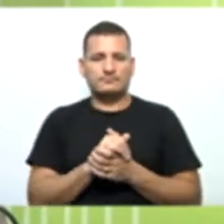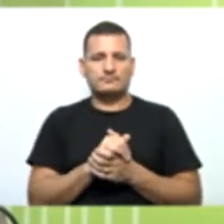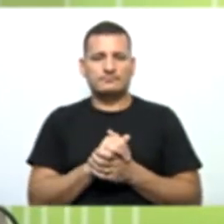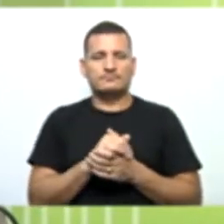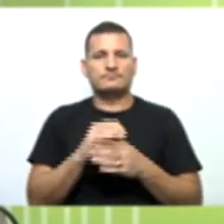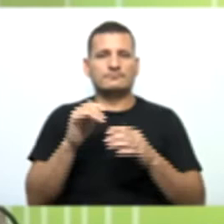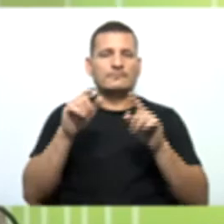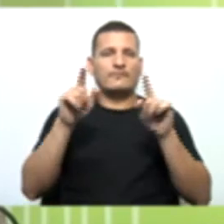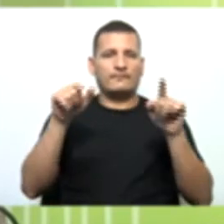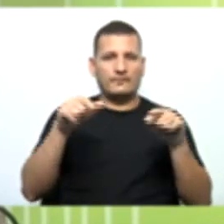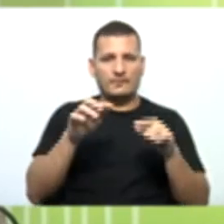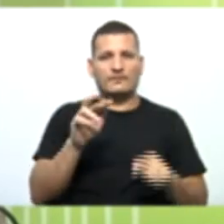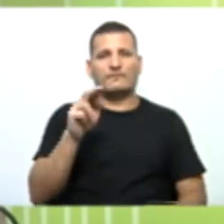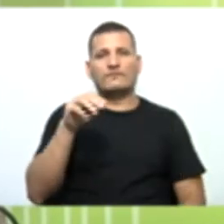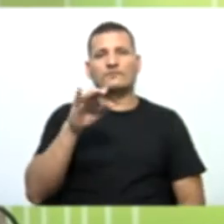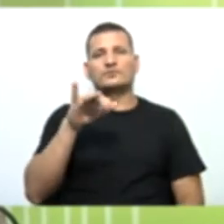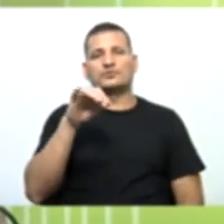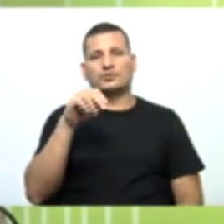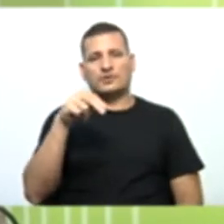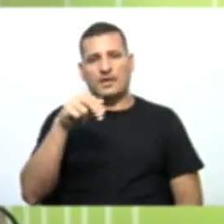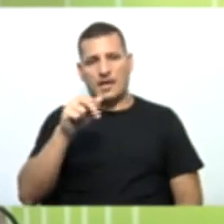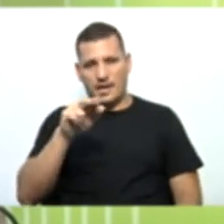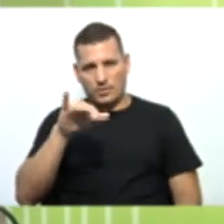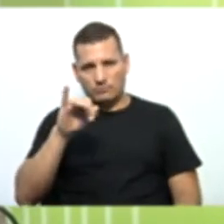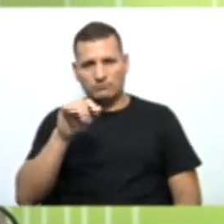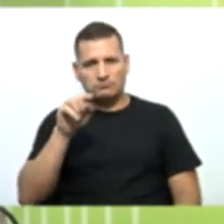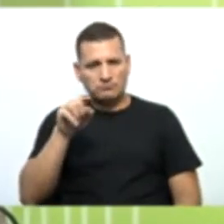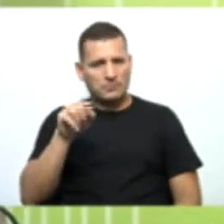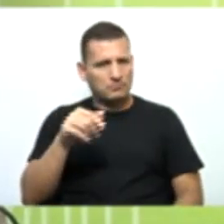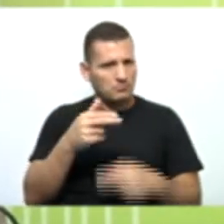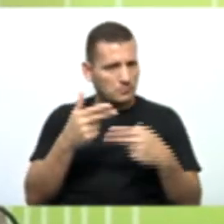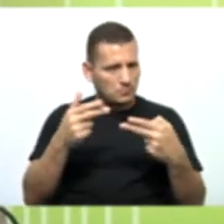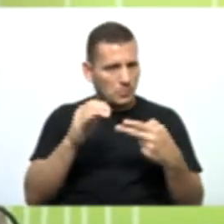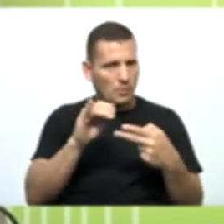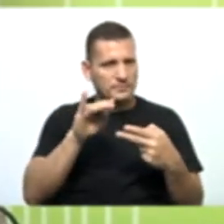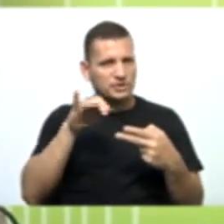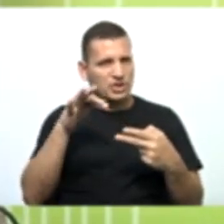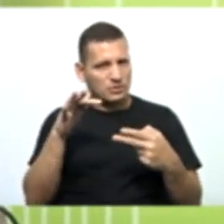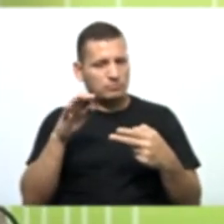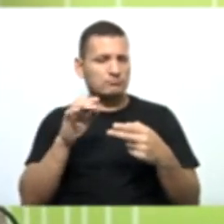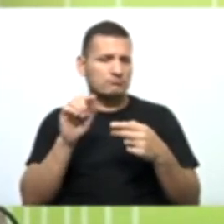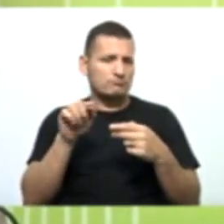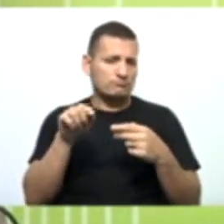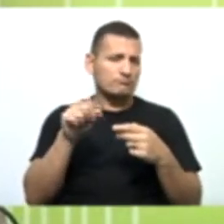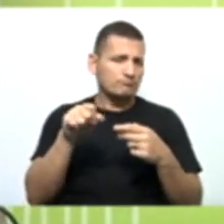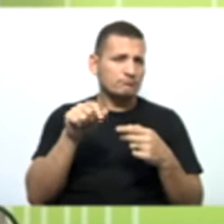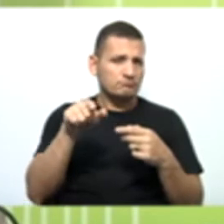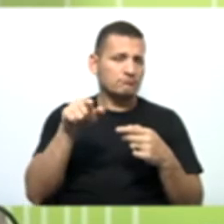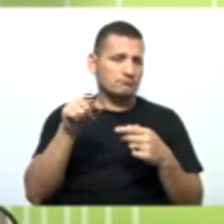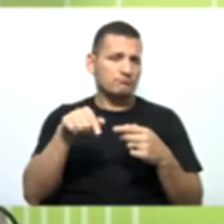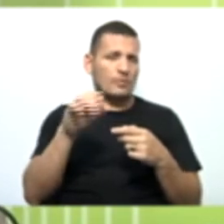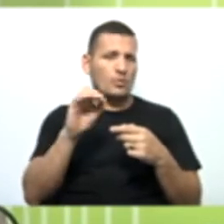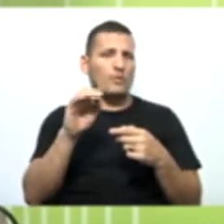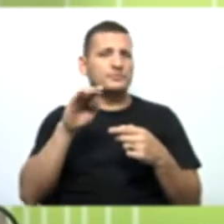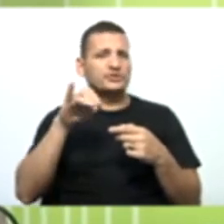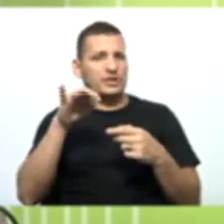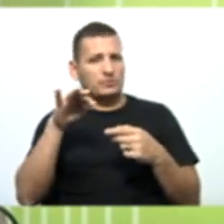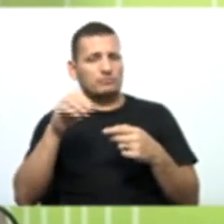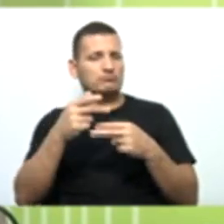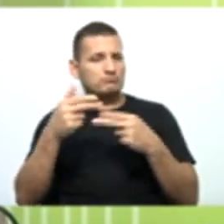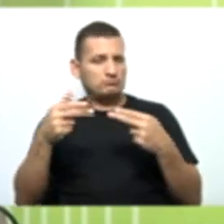um funcionário. Funcionário é um objeto? Por que eu posso dizer que esse funcionário é um objeto? Porque ele